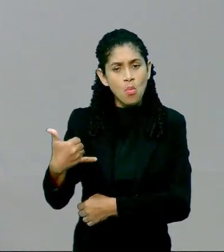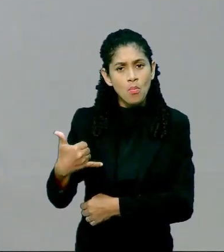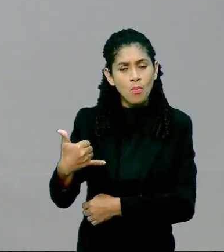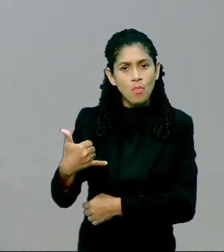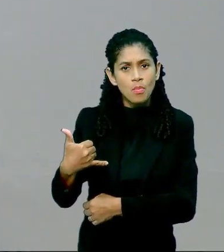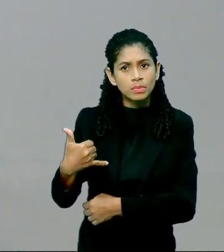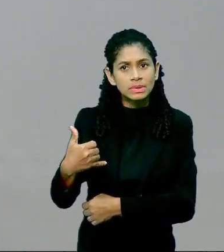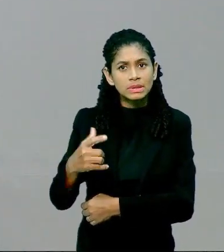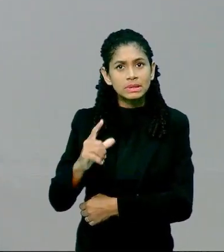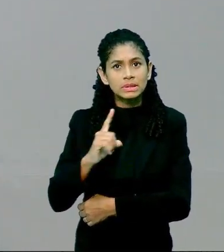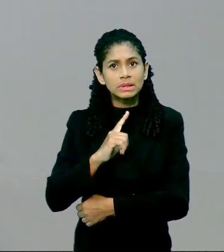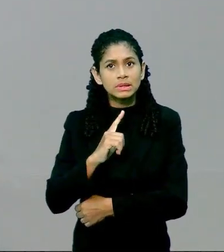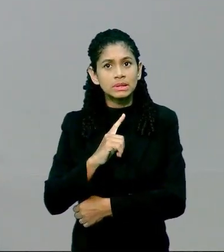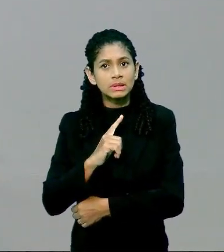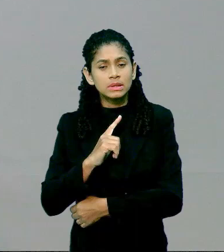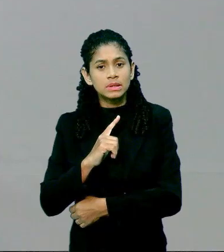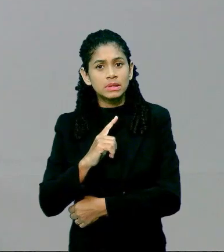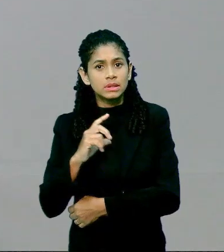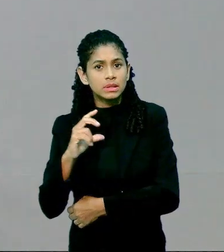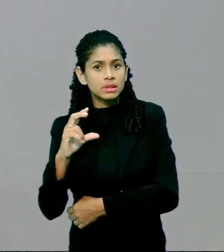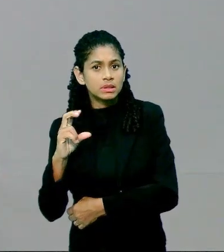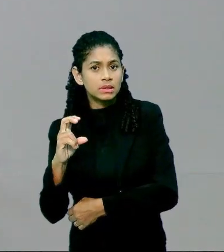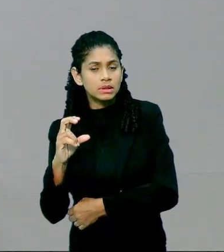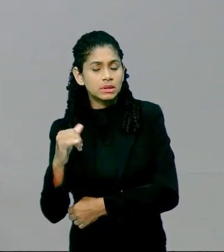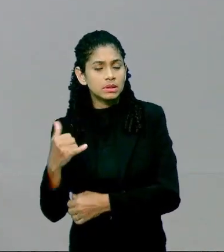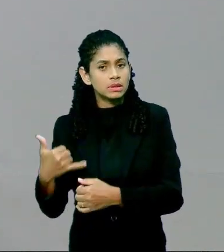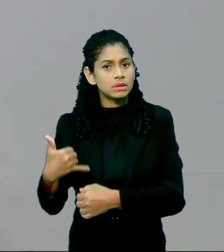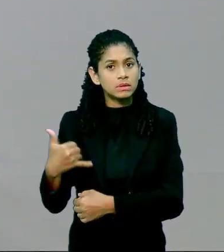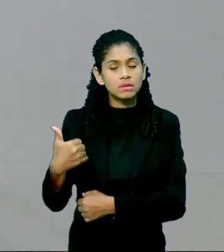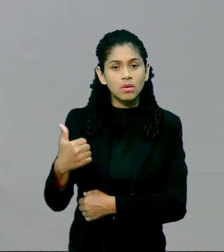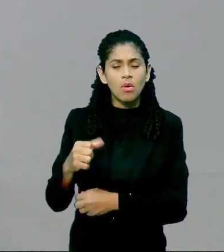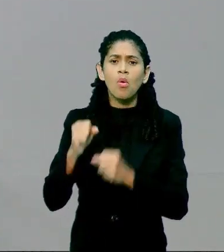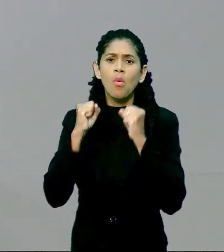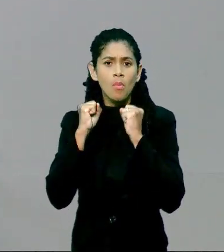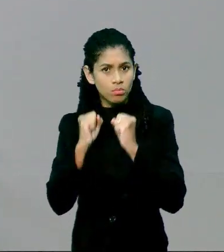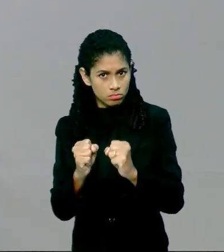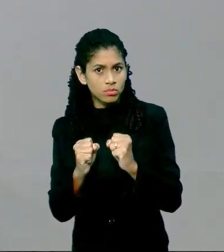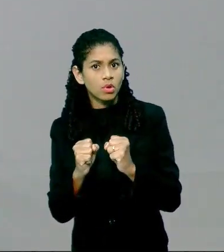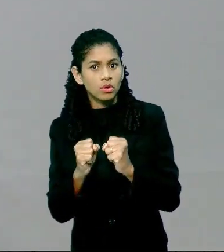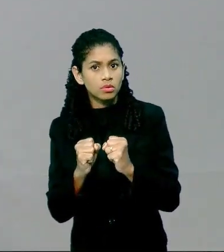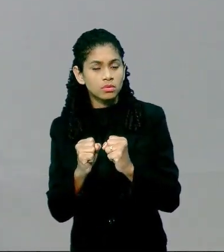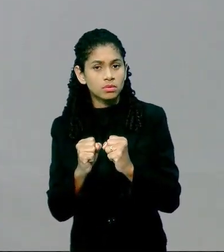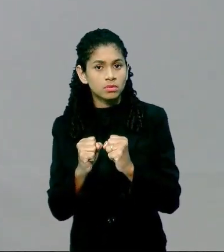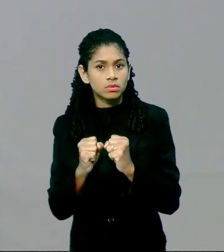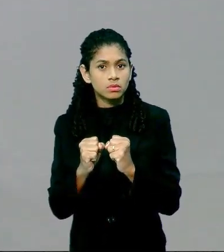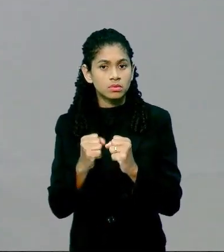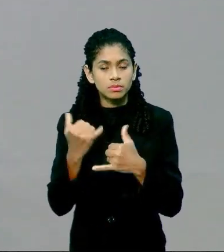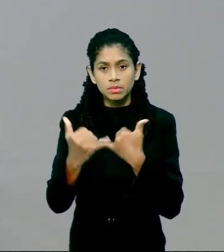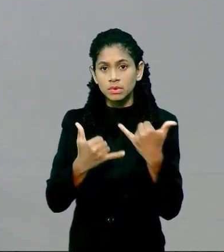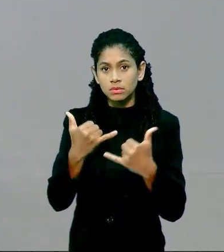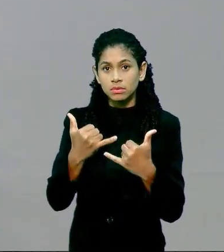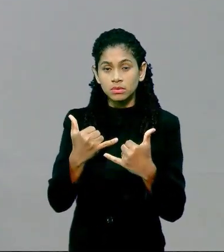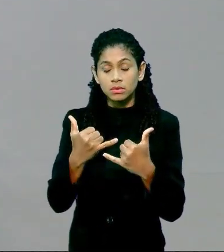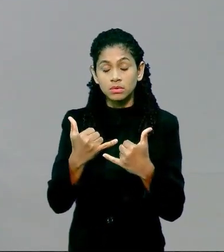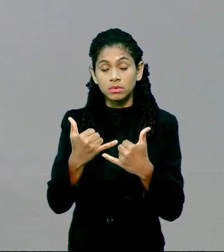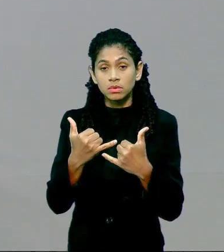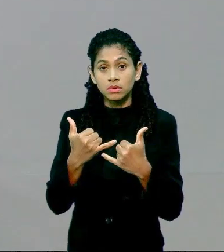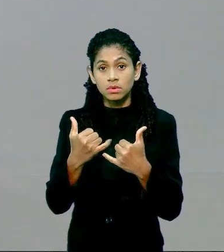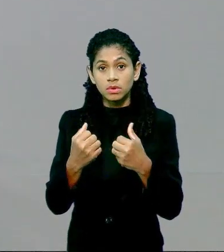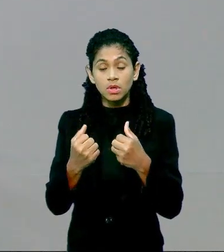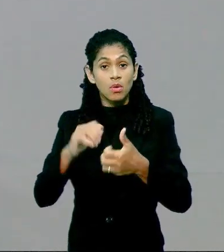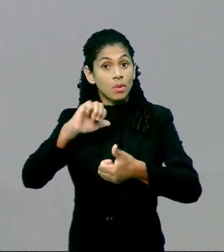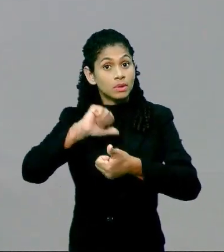eu posso brincar da manja com ela? Será que vai ser justo? Bom, eu posso criar uma regra de café com leite.